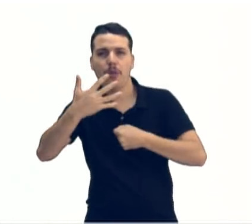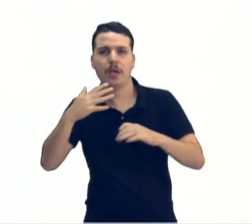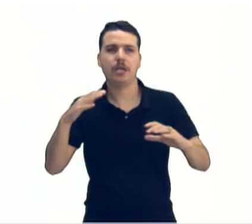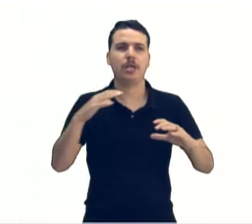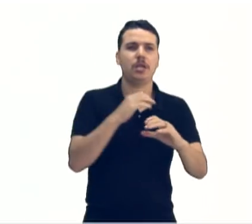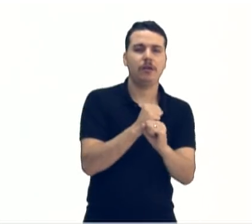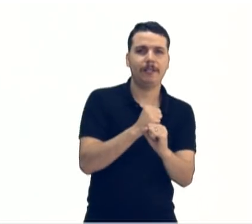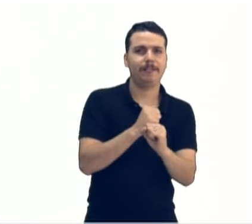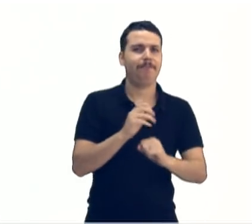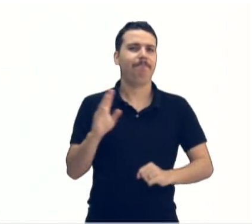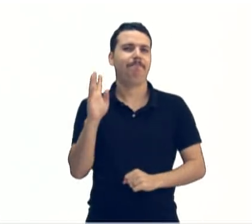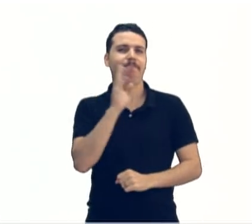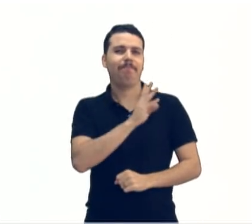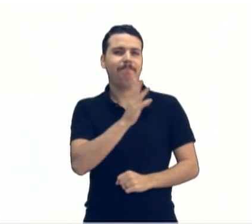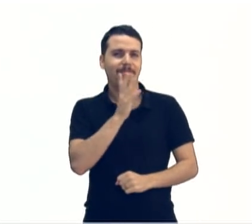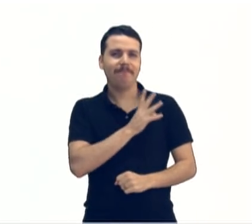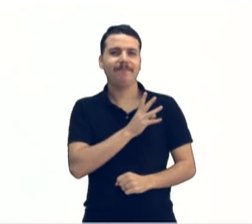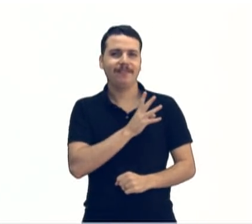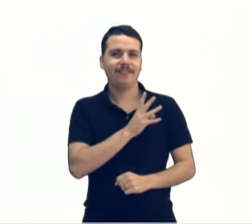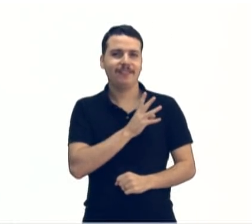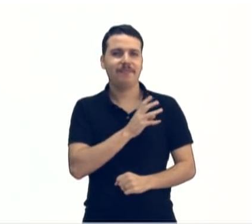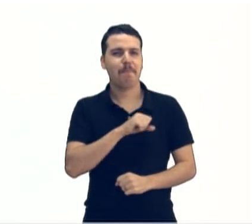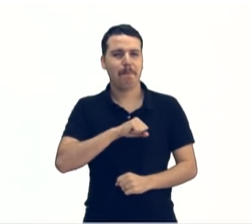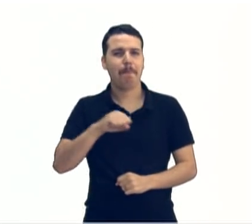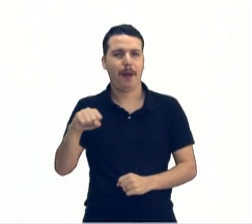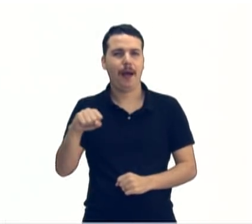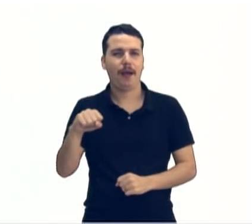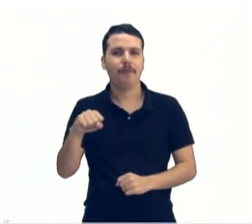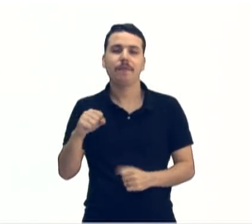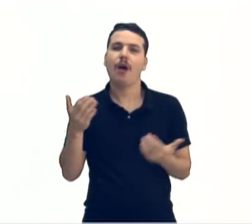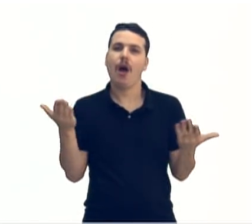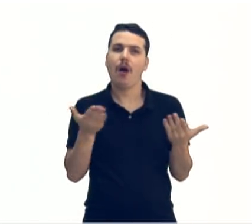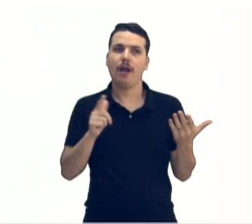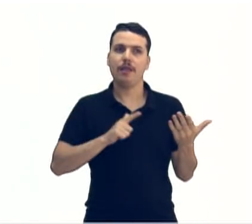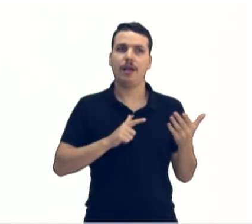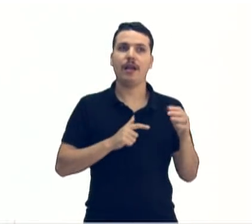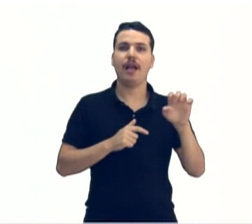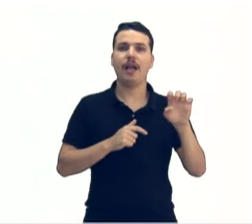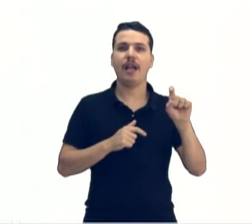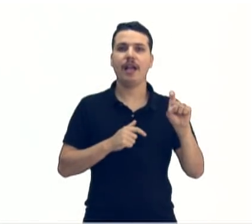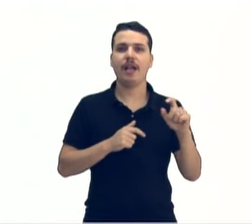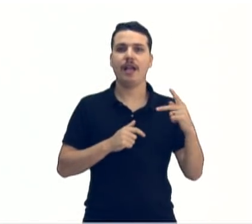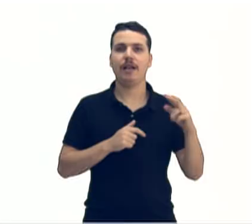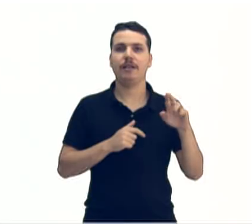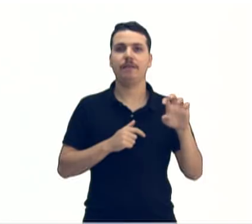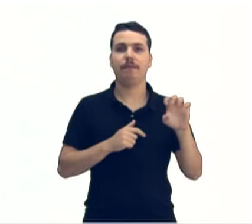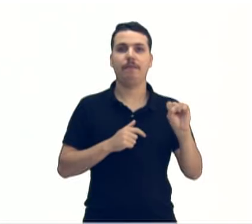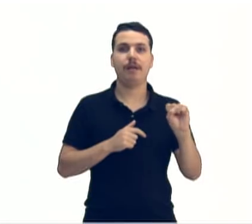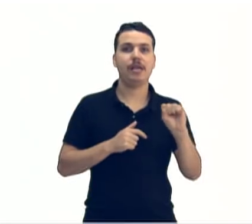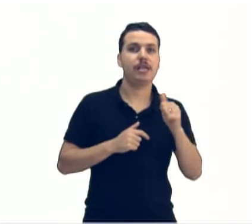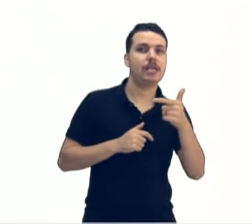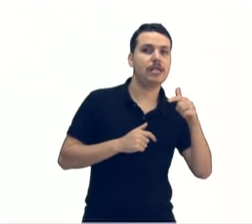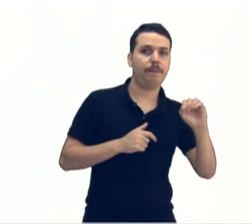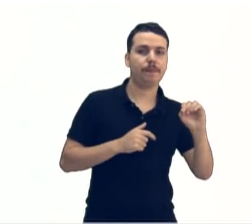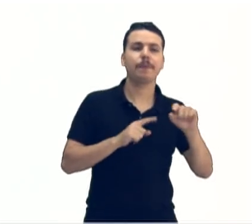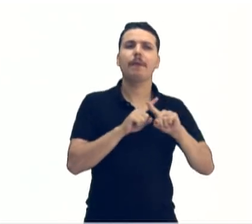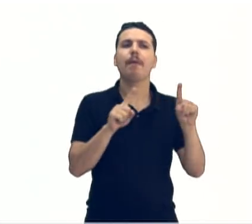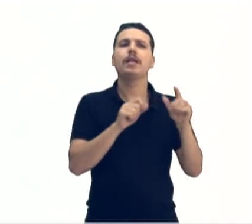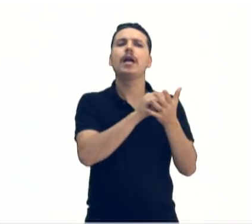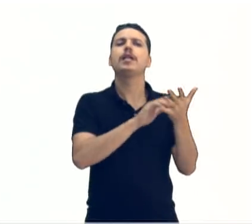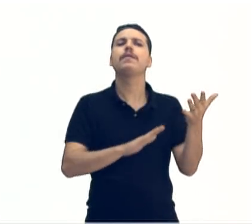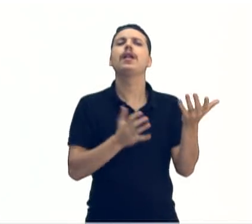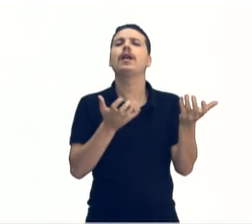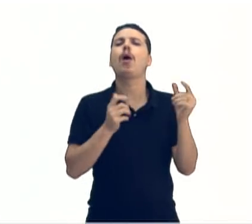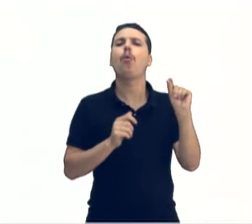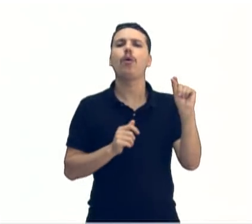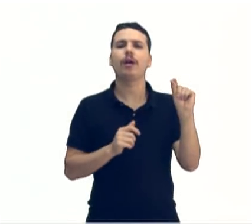Que máximo isso, né? Então, a gente tem uma expressão. Mas o que o exercício quer? Que eu assinale a